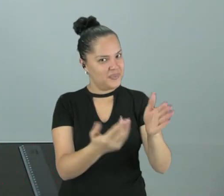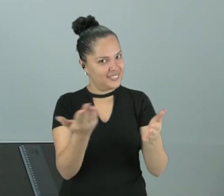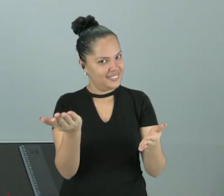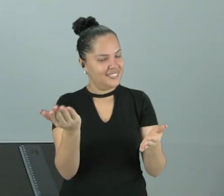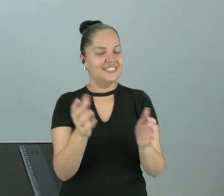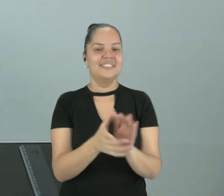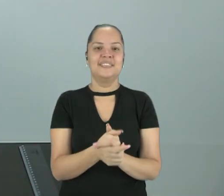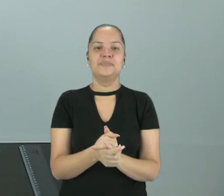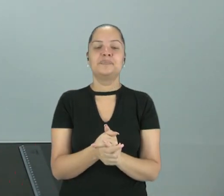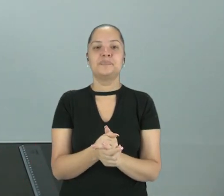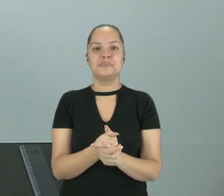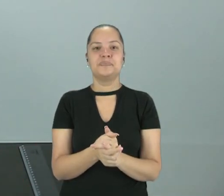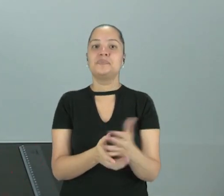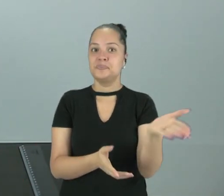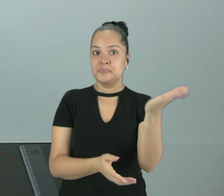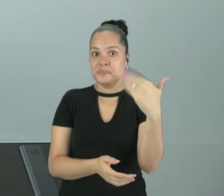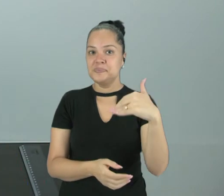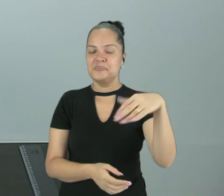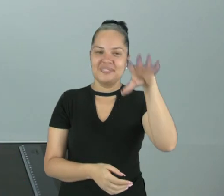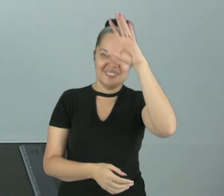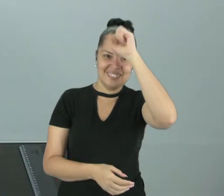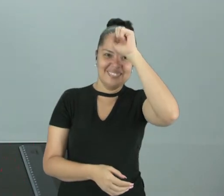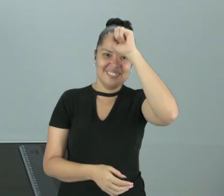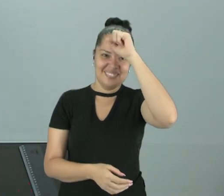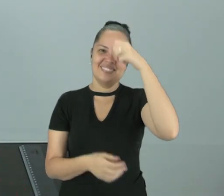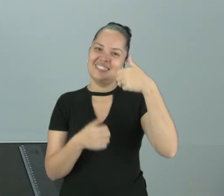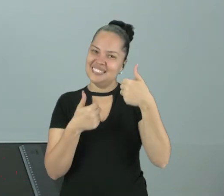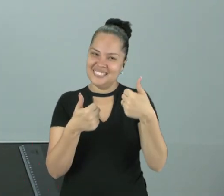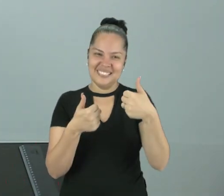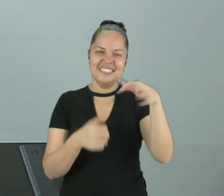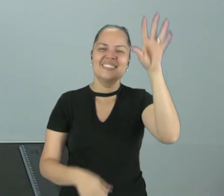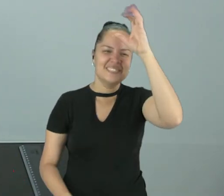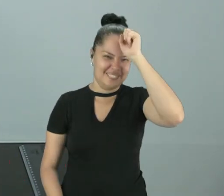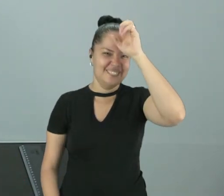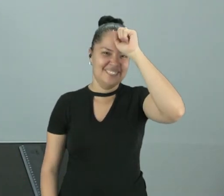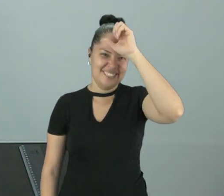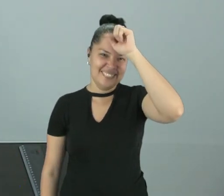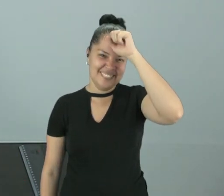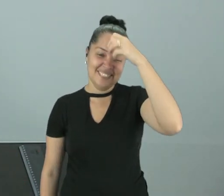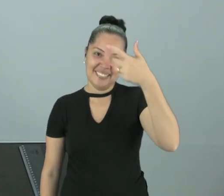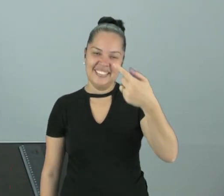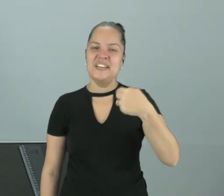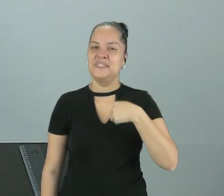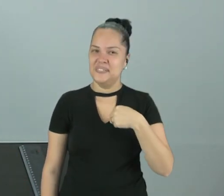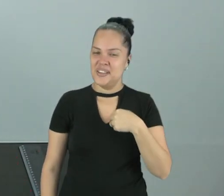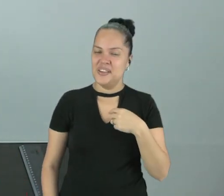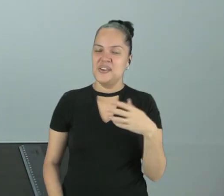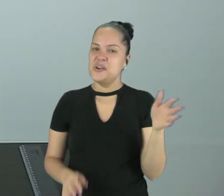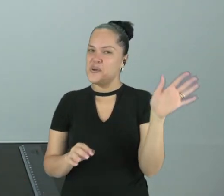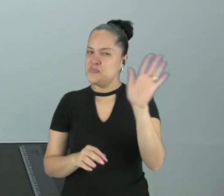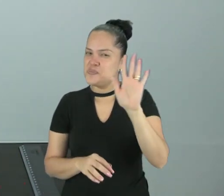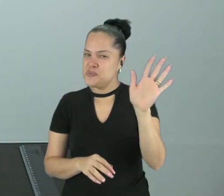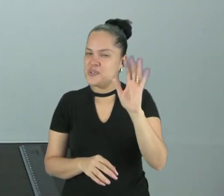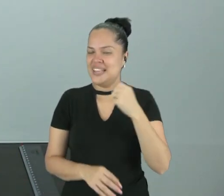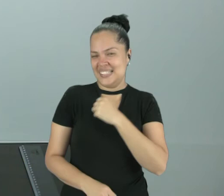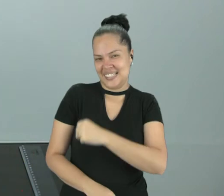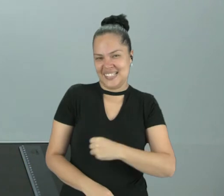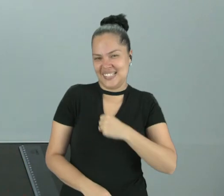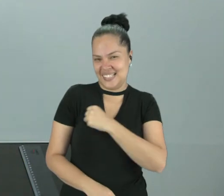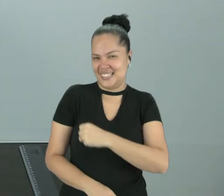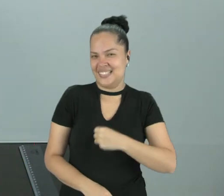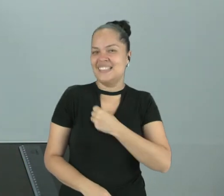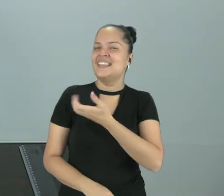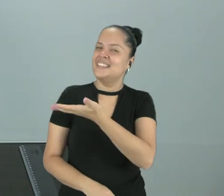e vamos aprender Vamos aprender bastante né Eu já vou ficando aqui com saudade de